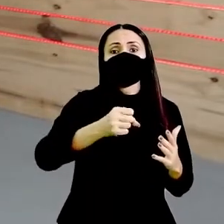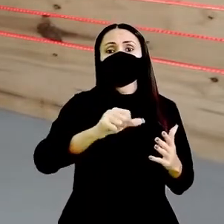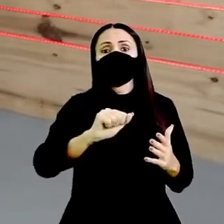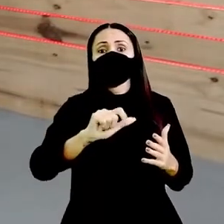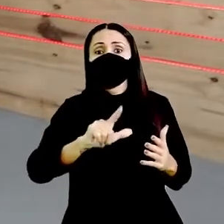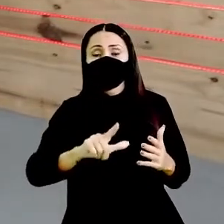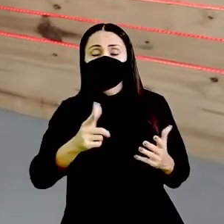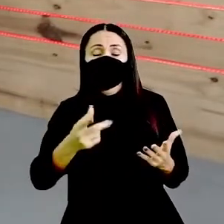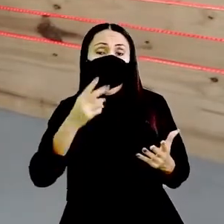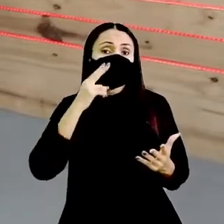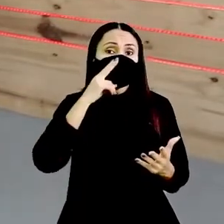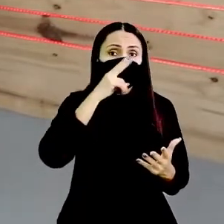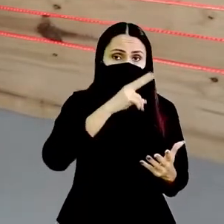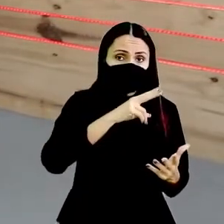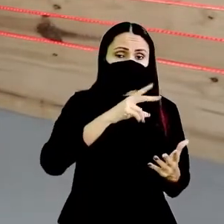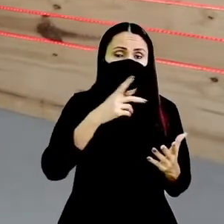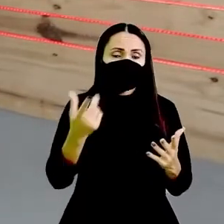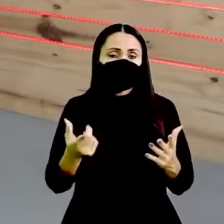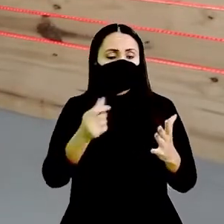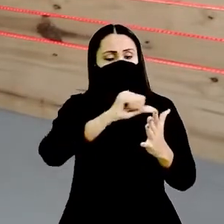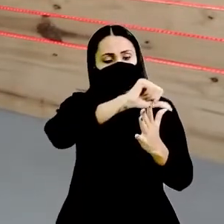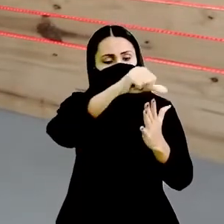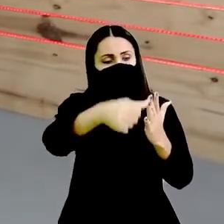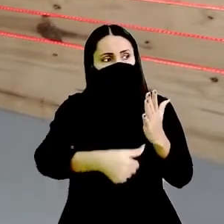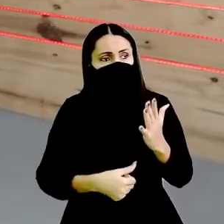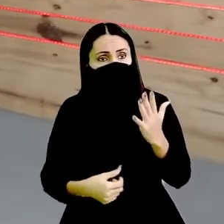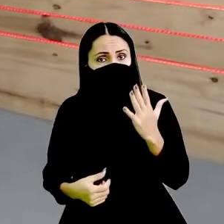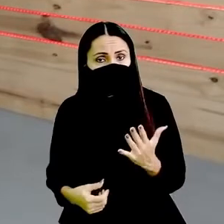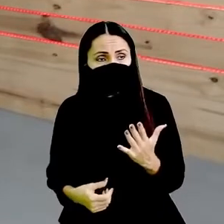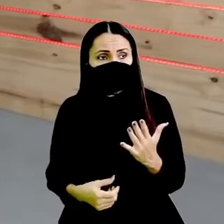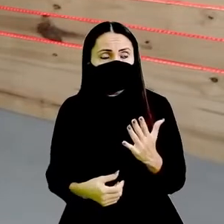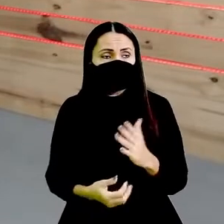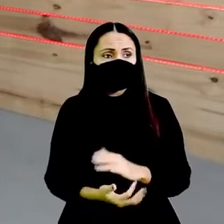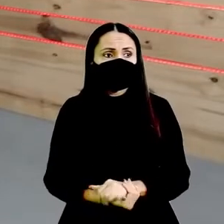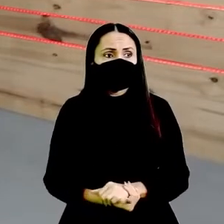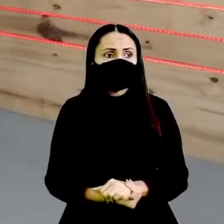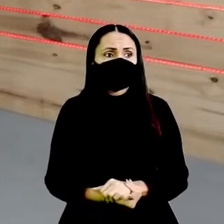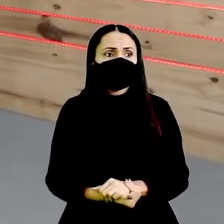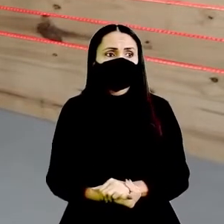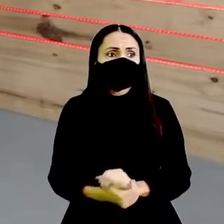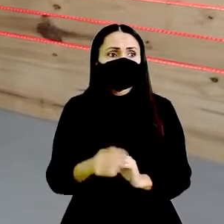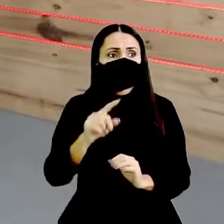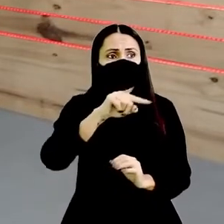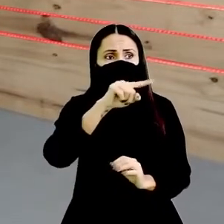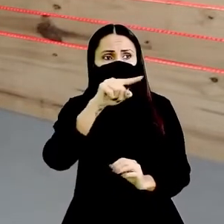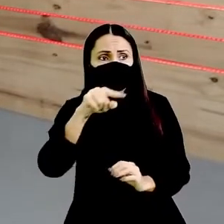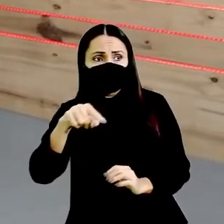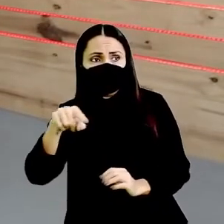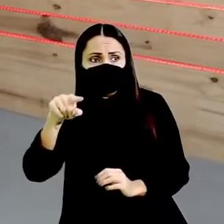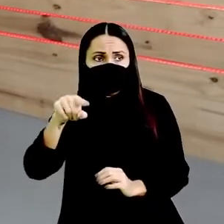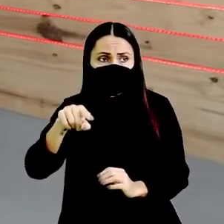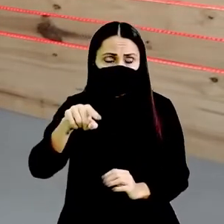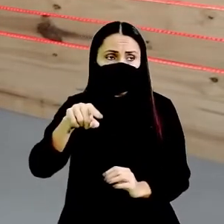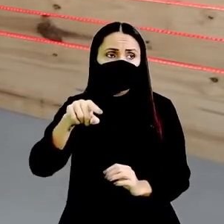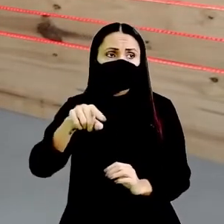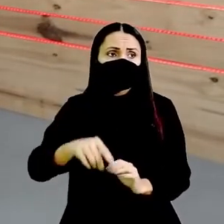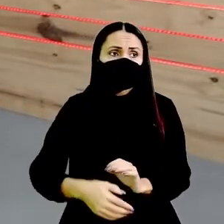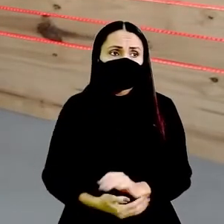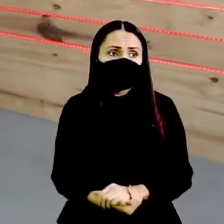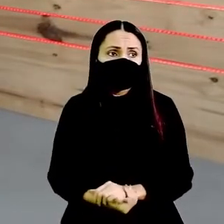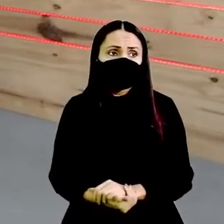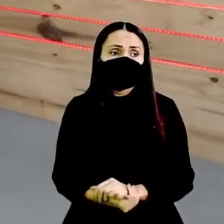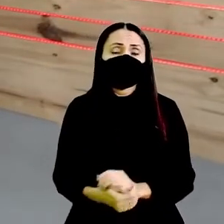for na vogal nasal, o tio, quase não saía, o tio é um sinal